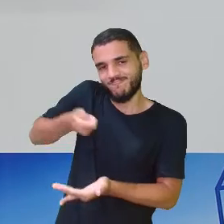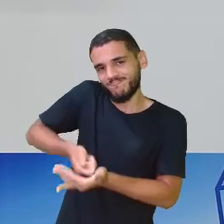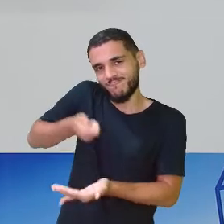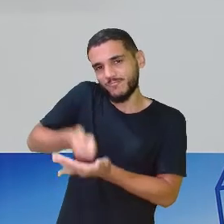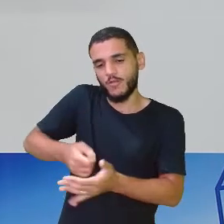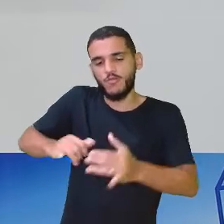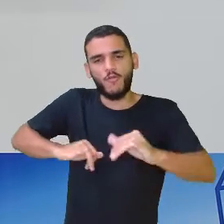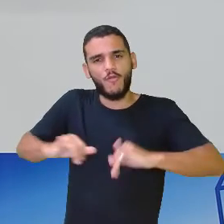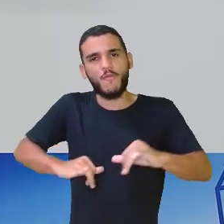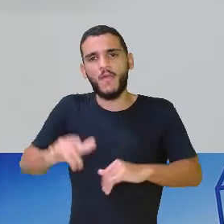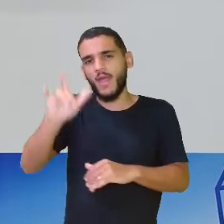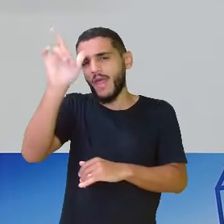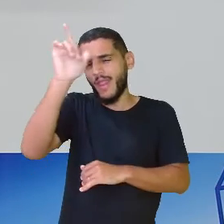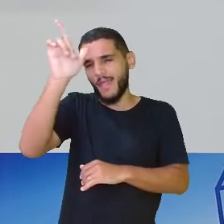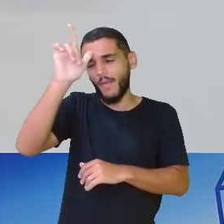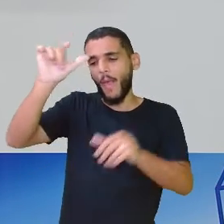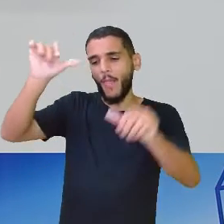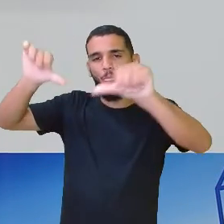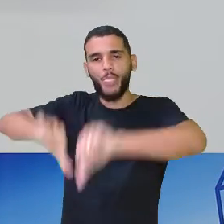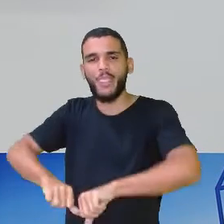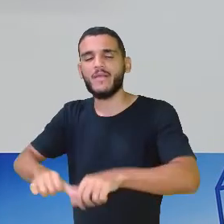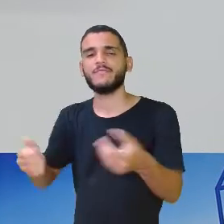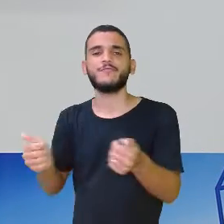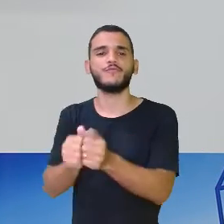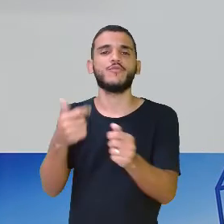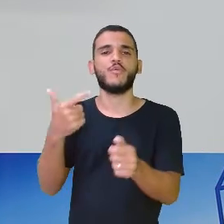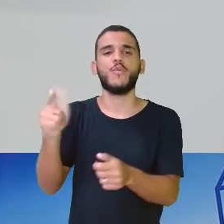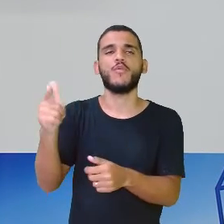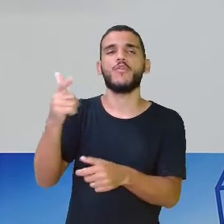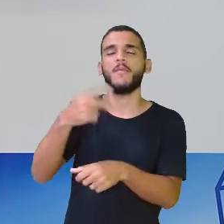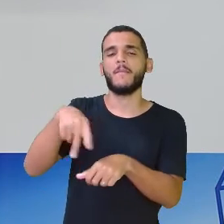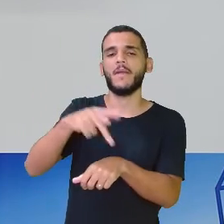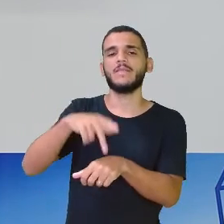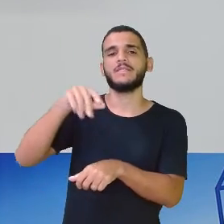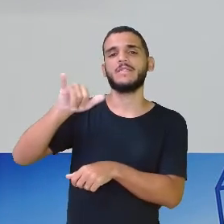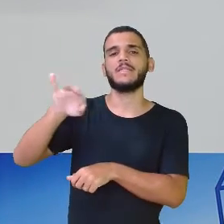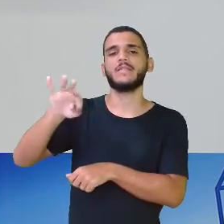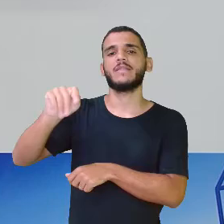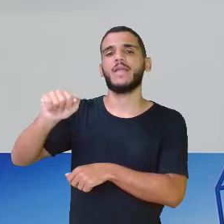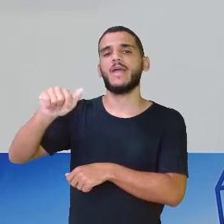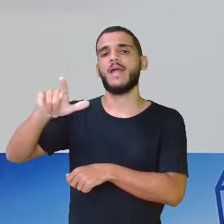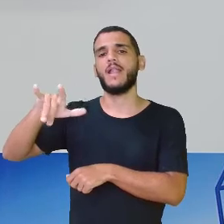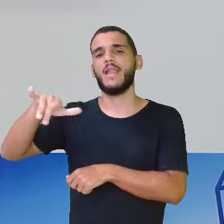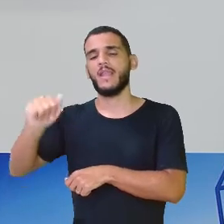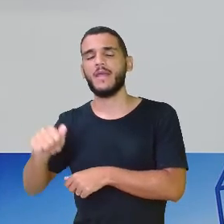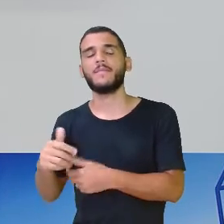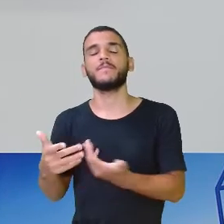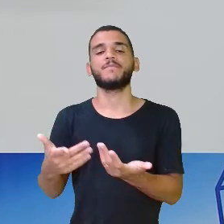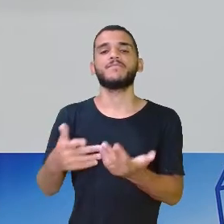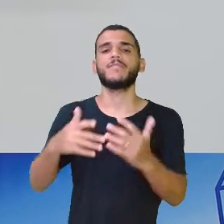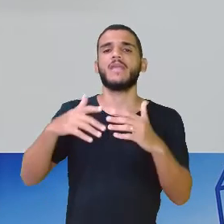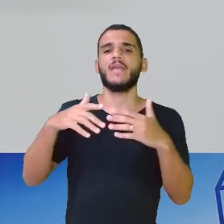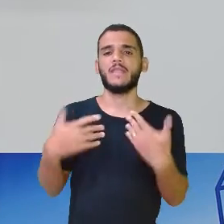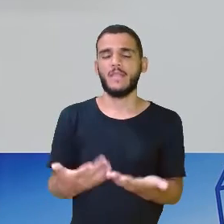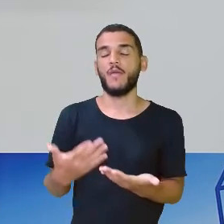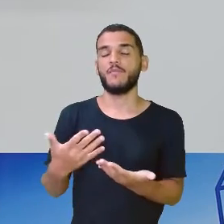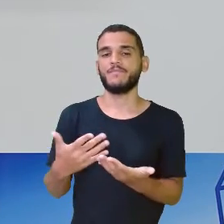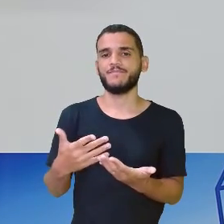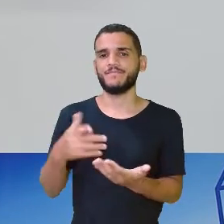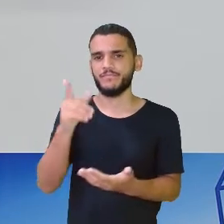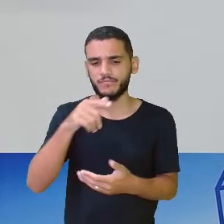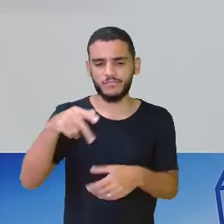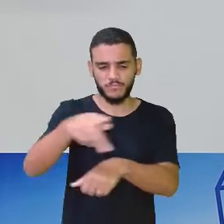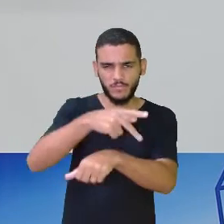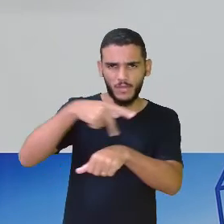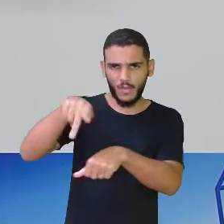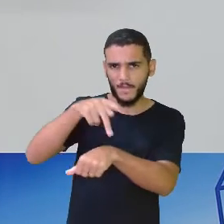né, que saiu derrotada junto com a Itália, né, e o Império Austro-Húngaro, que foram as nações que compunham o que